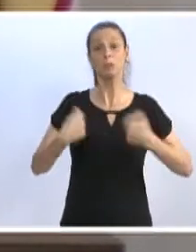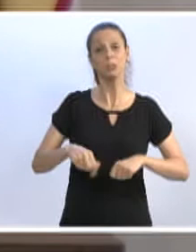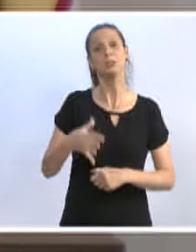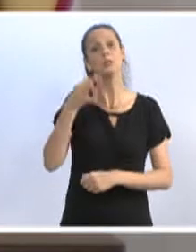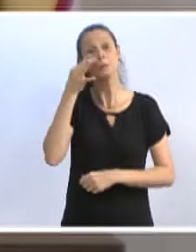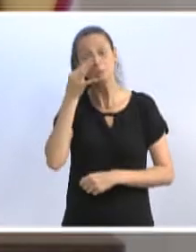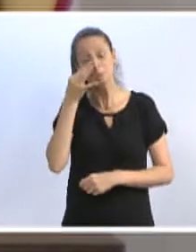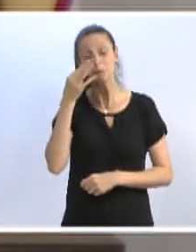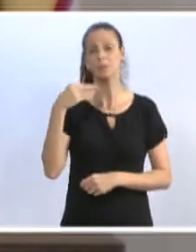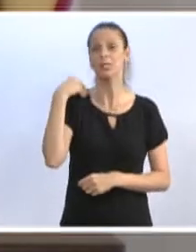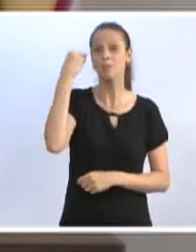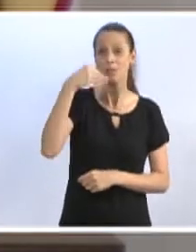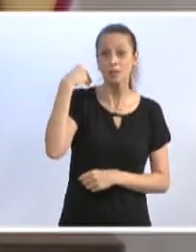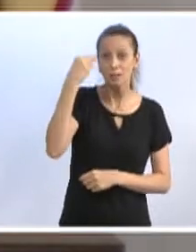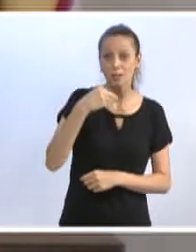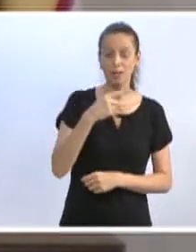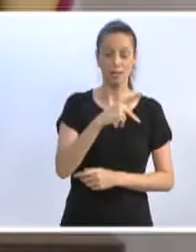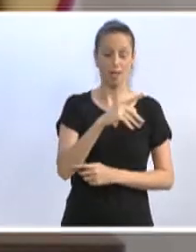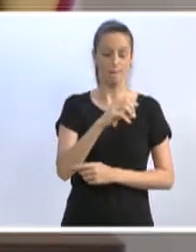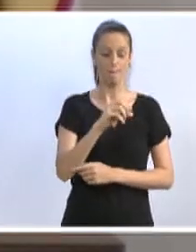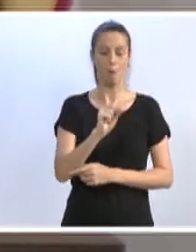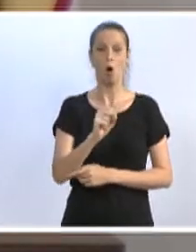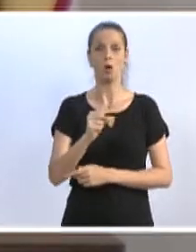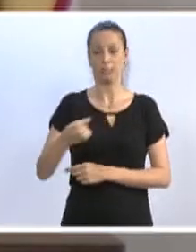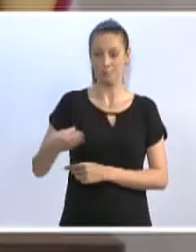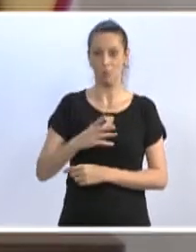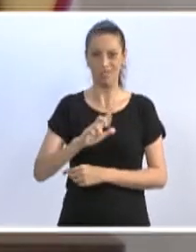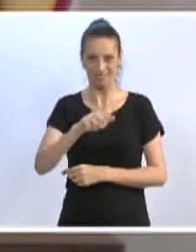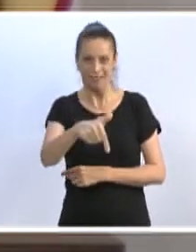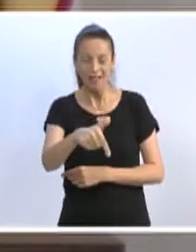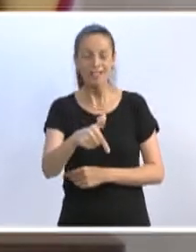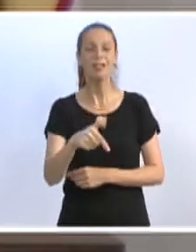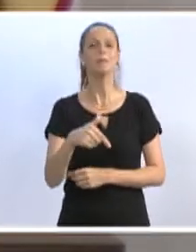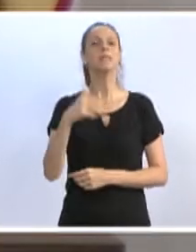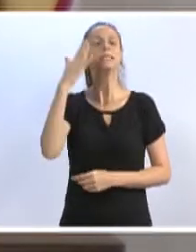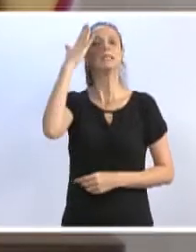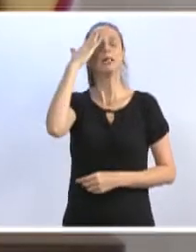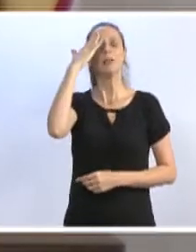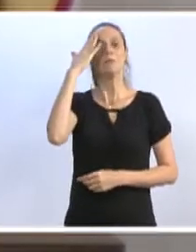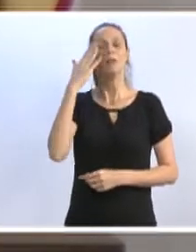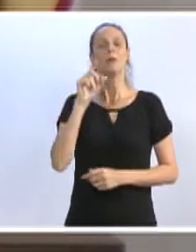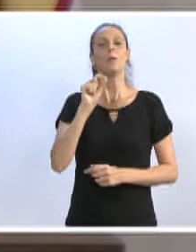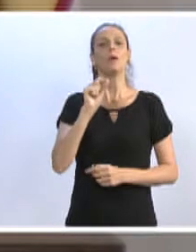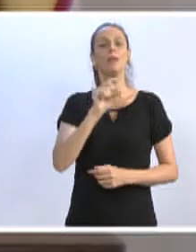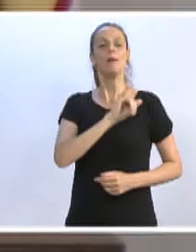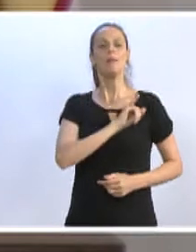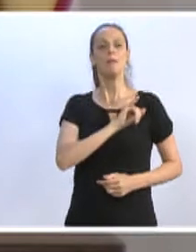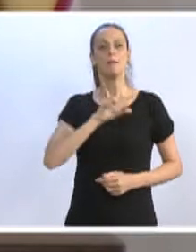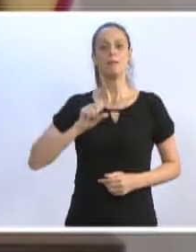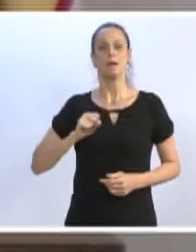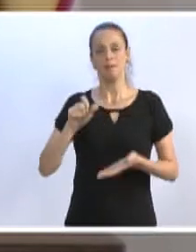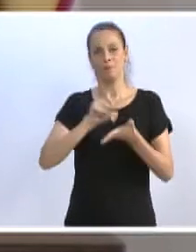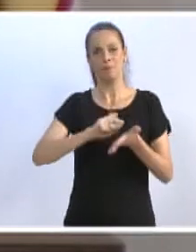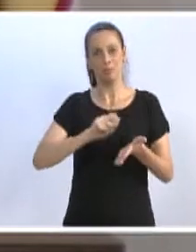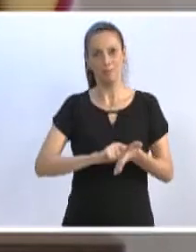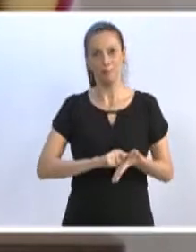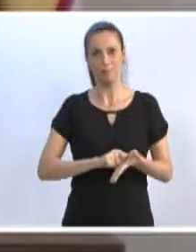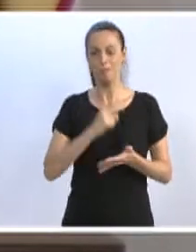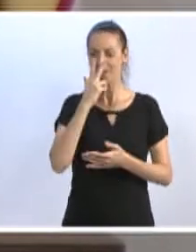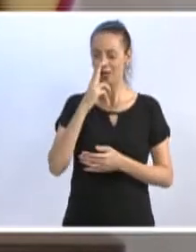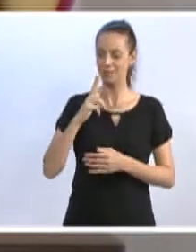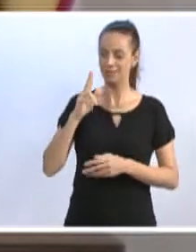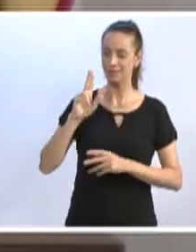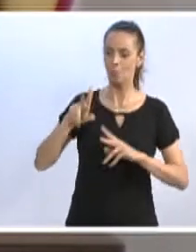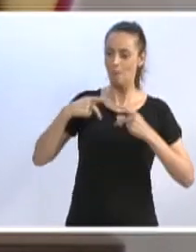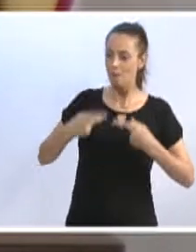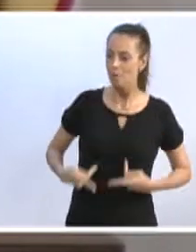a pós-modernidade para entendermos essa palavra do profeta Isaías, que diz: a humanidade é toda como relva e